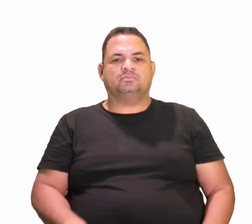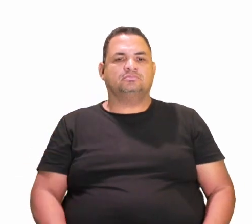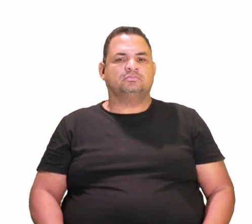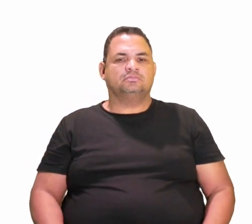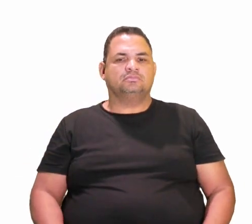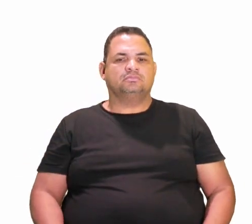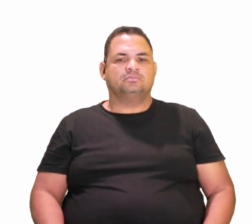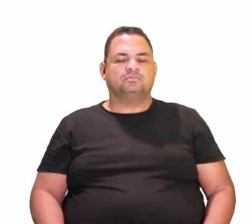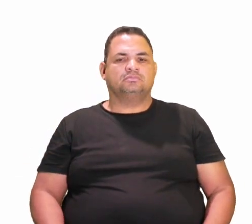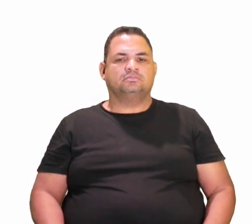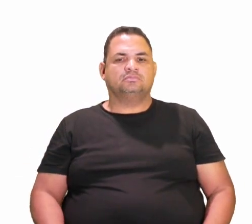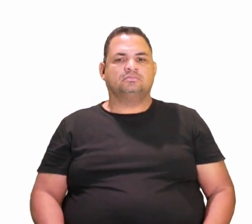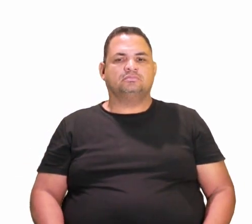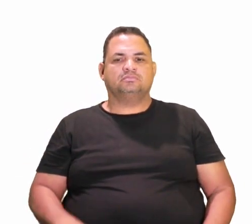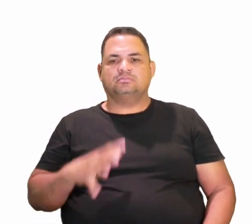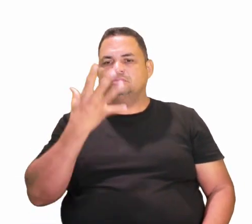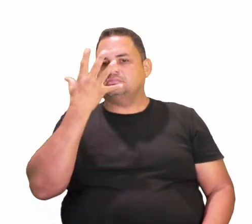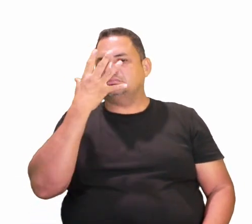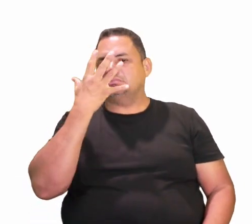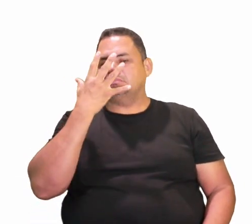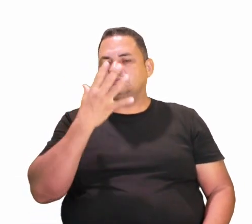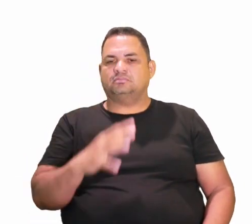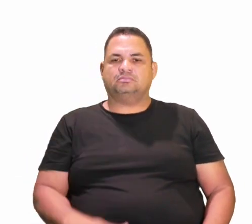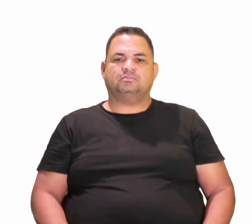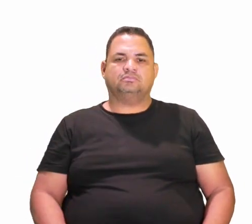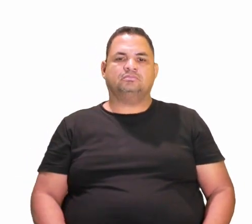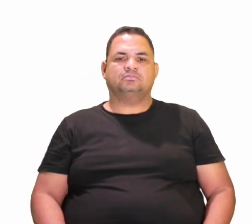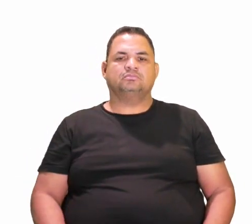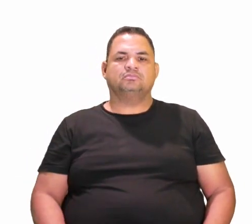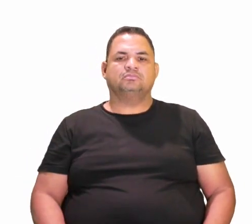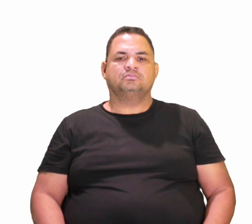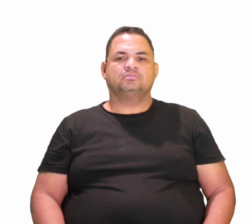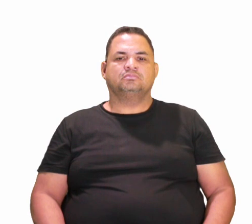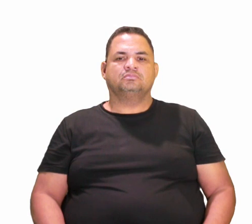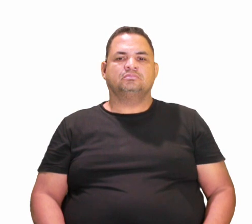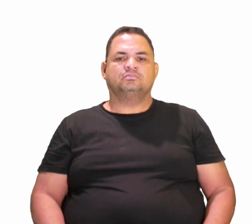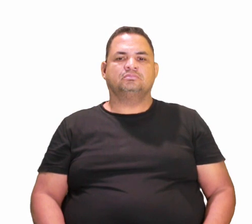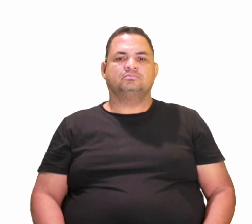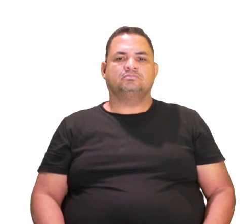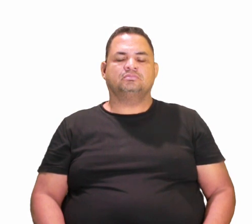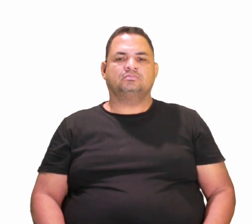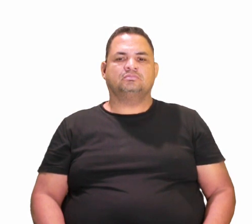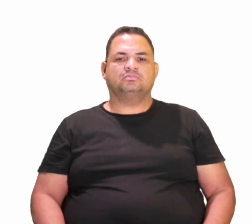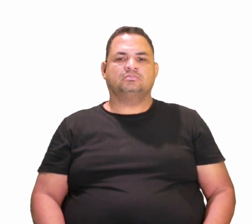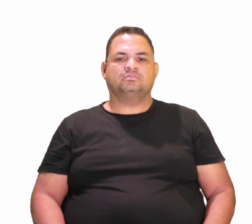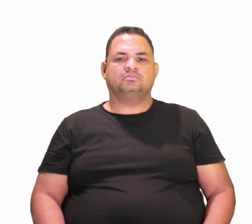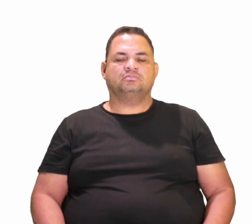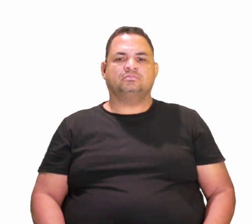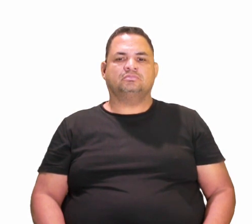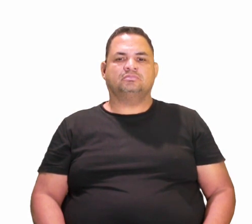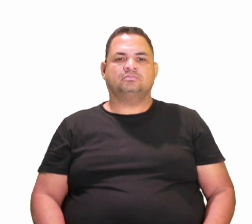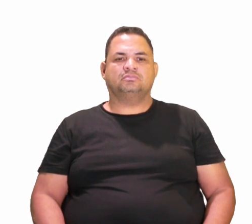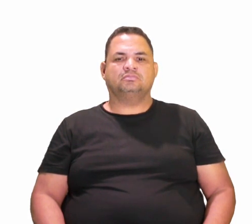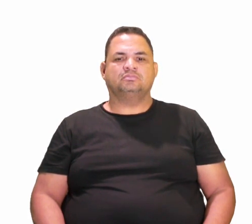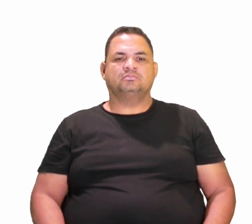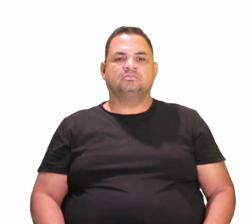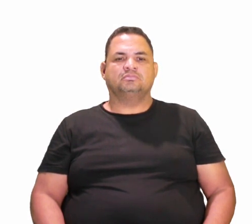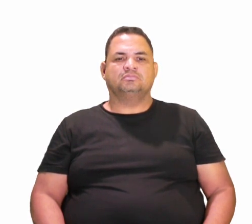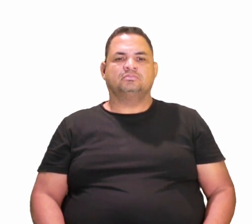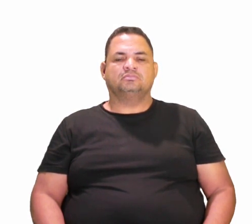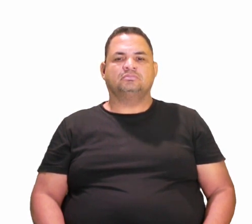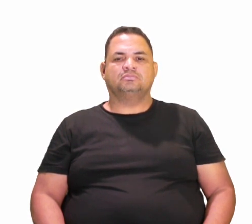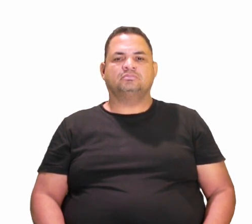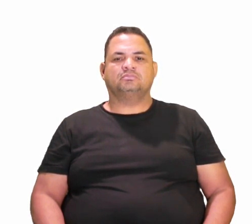em February, em fevereiro. Não está marcado aqui, mas eu marco aqui. In February, em